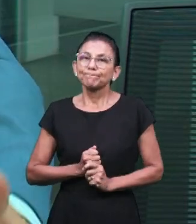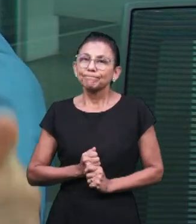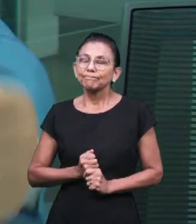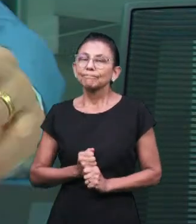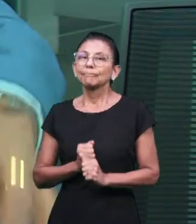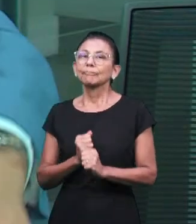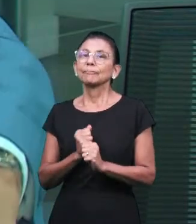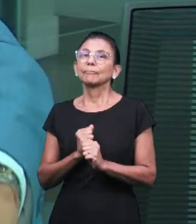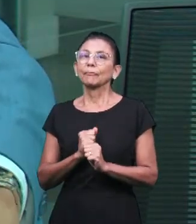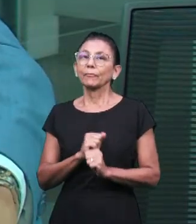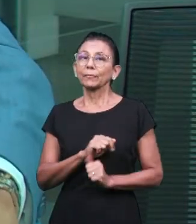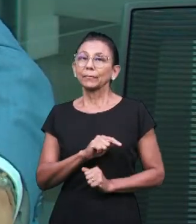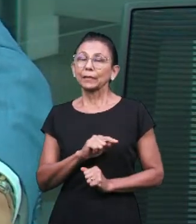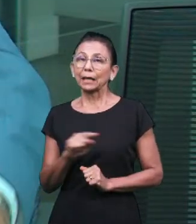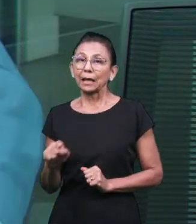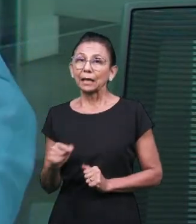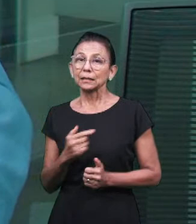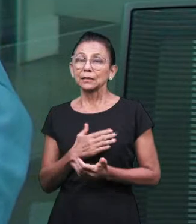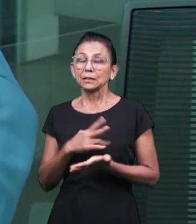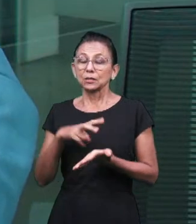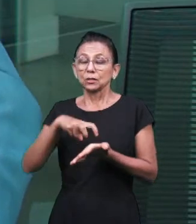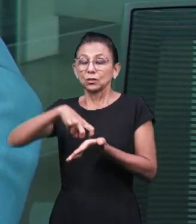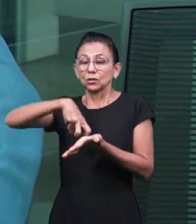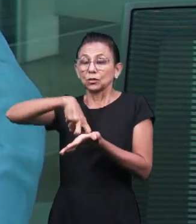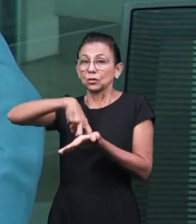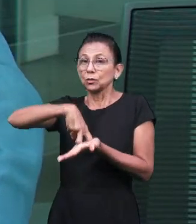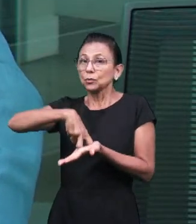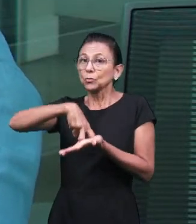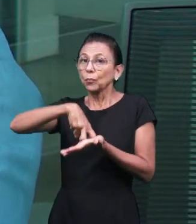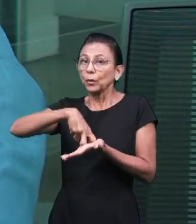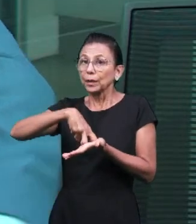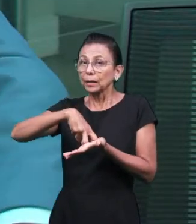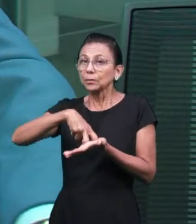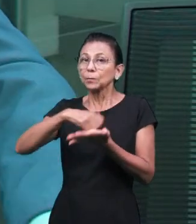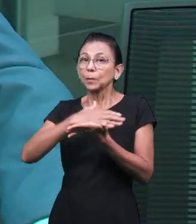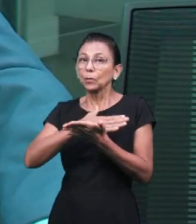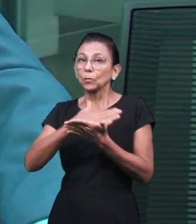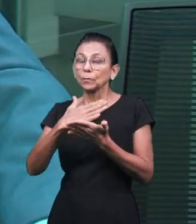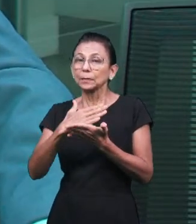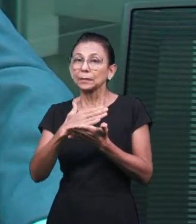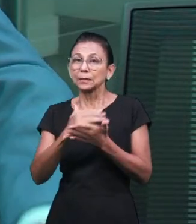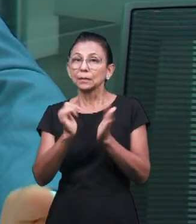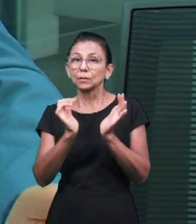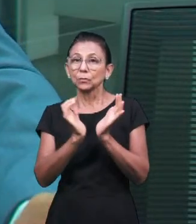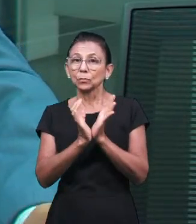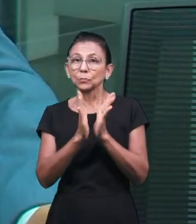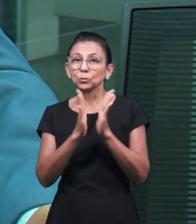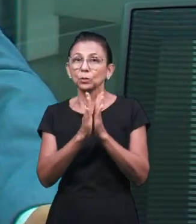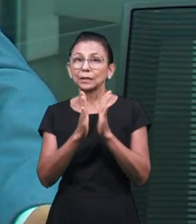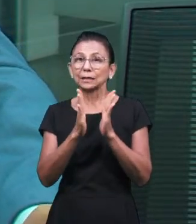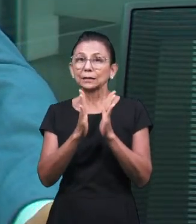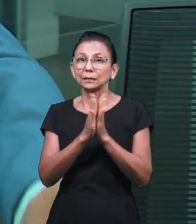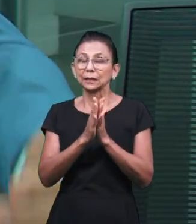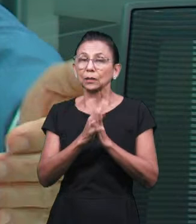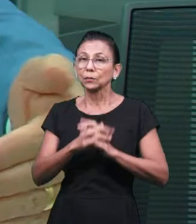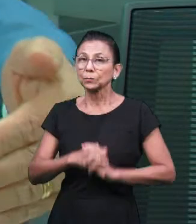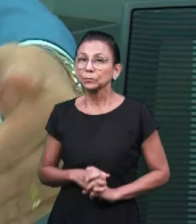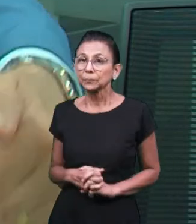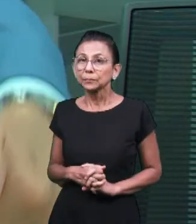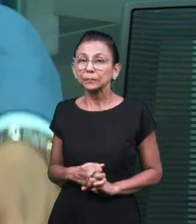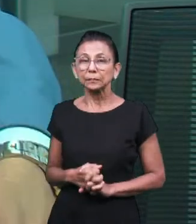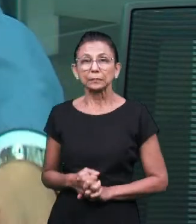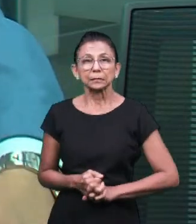fazer o início da reunião de grupo de intercessão. Eu tinha que passar a reunião todinha só para discernir os dons que elas